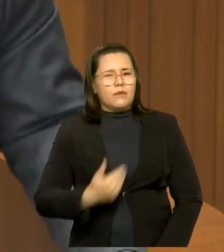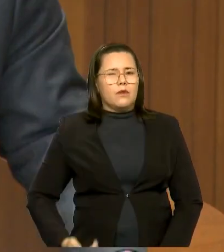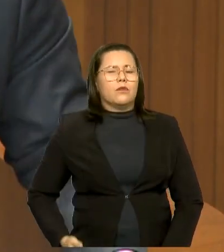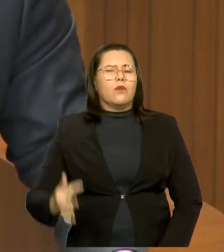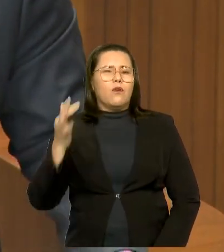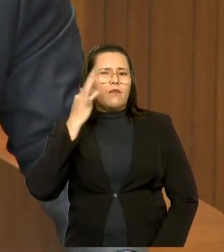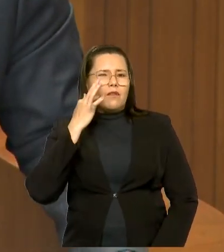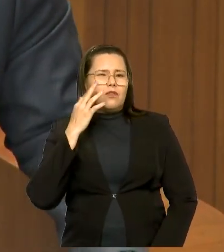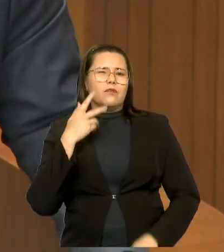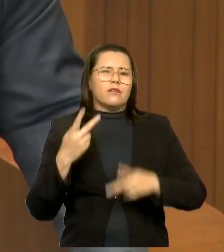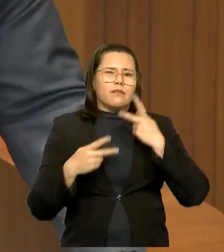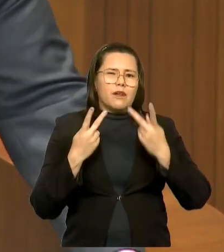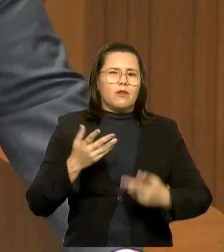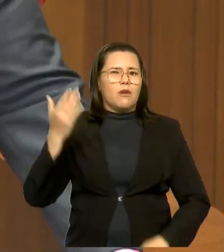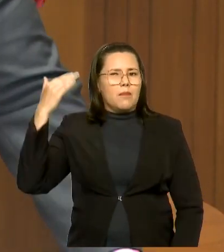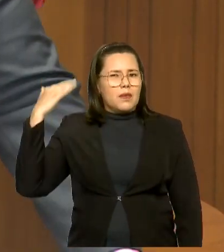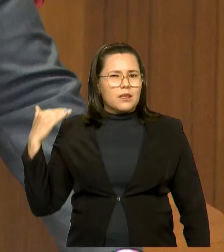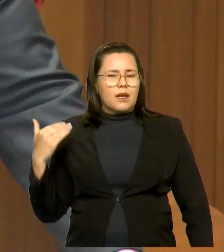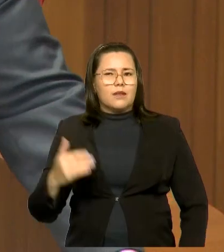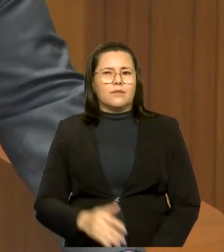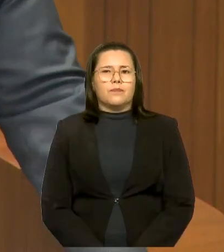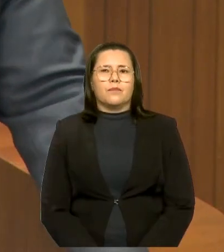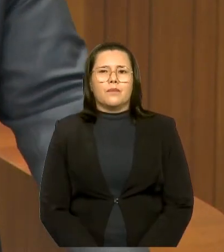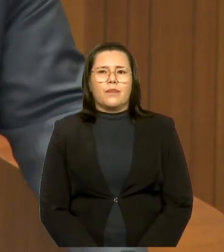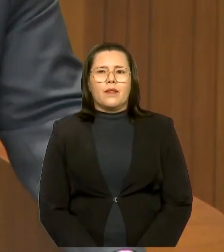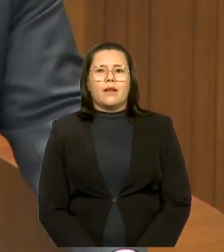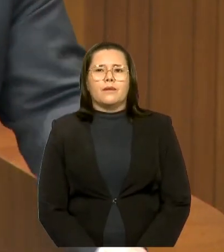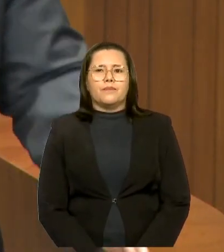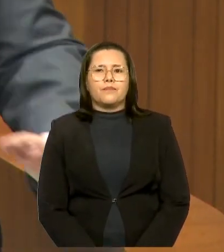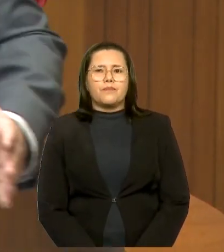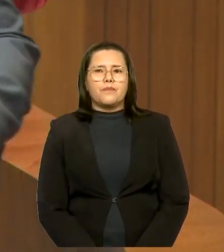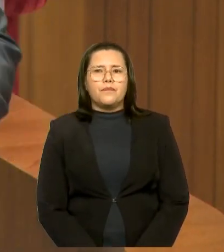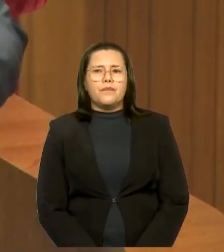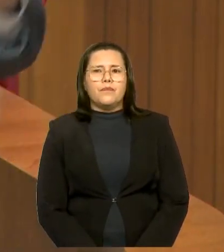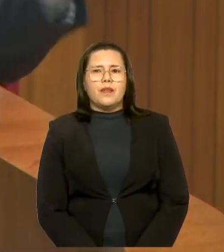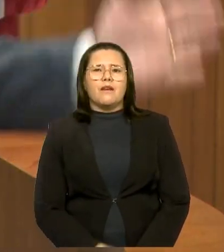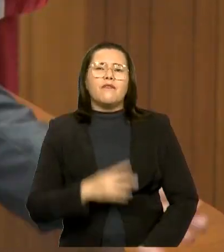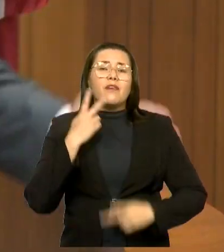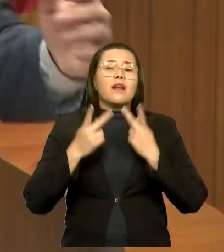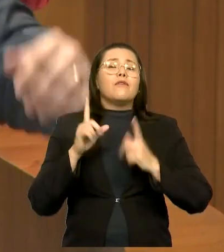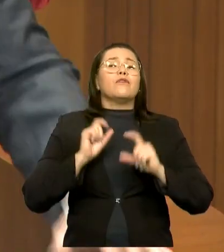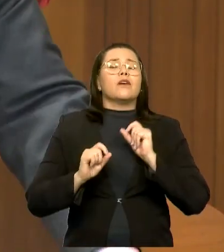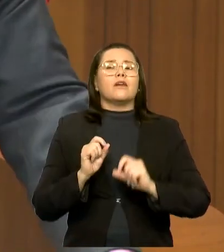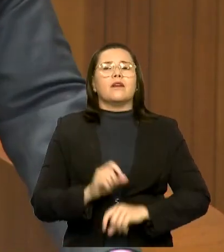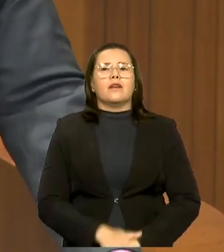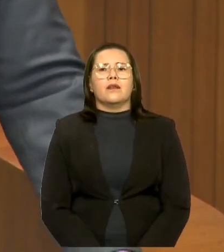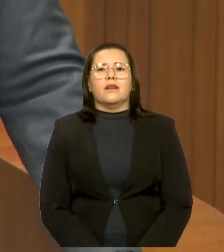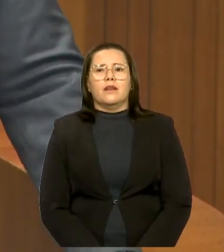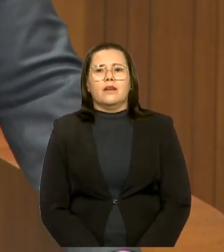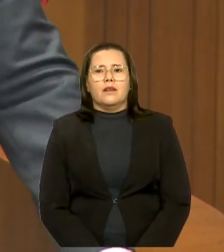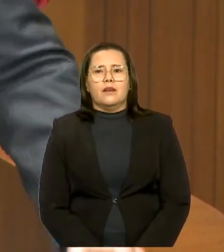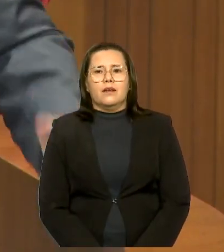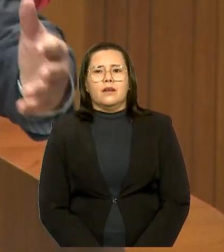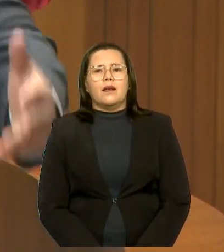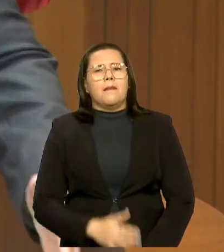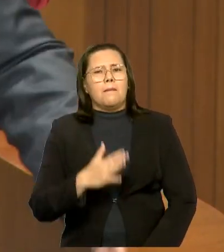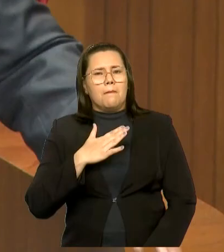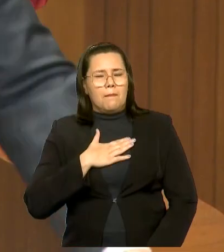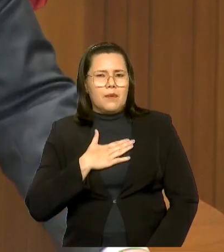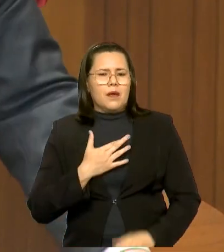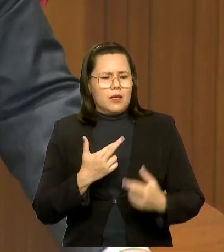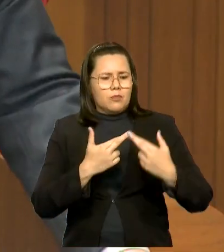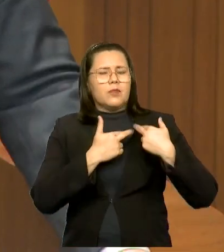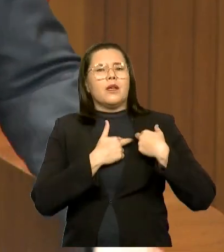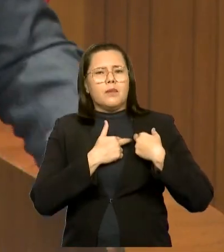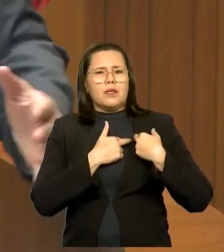que eu tinha certeza que ele olhava para o retrovisor, o nosso ex-governador Flávio Dino, e dizia, garanti aqui a minha missão, cumpri a